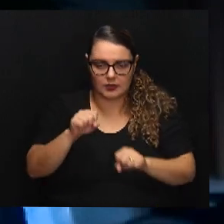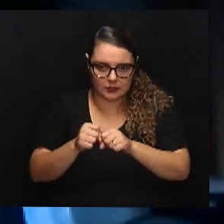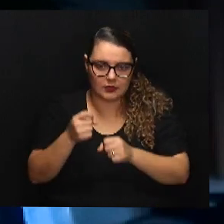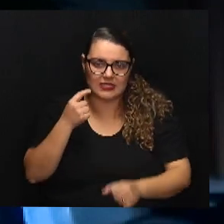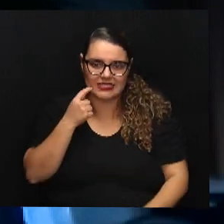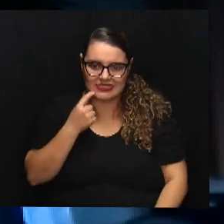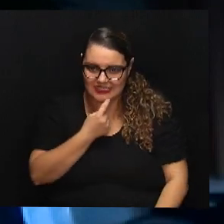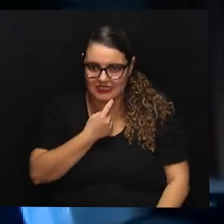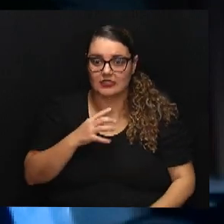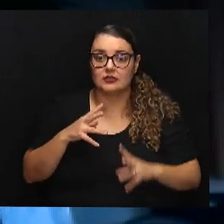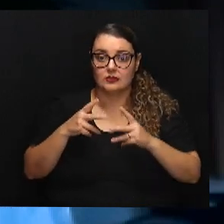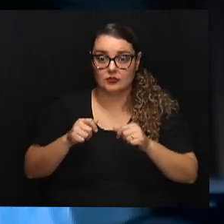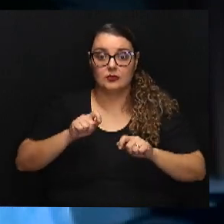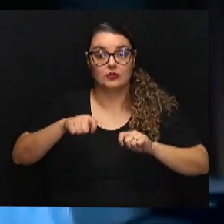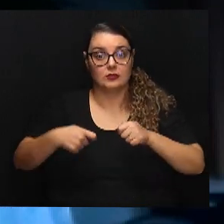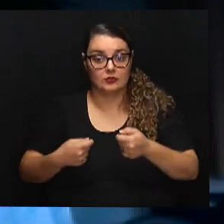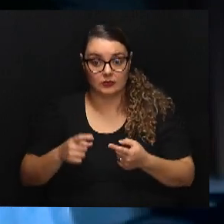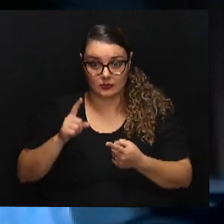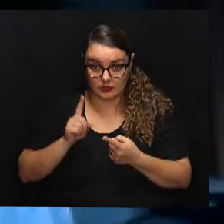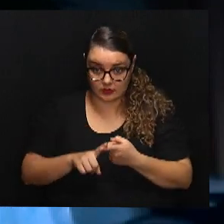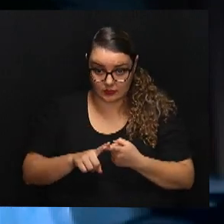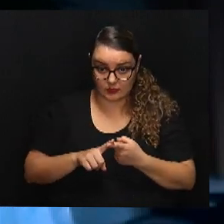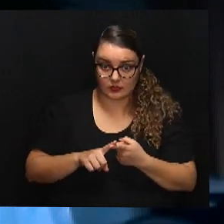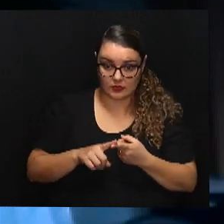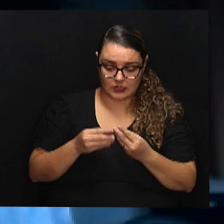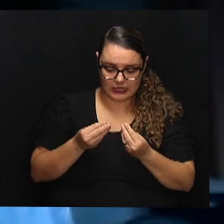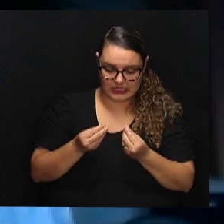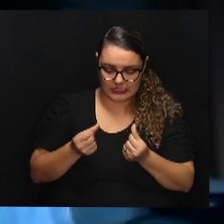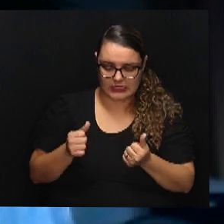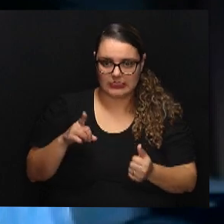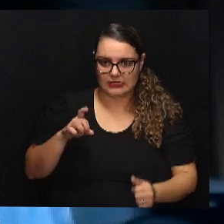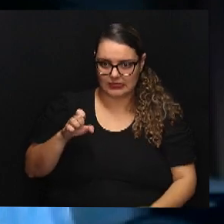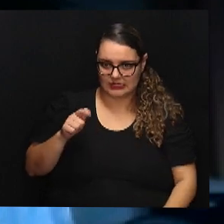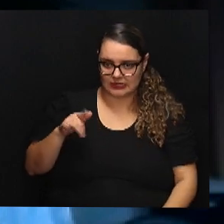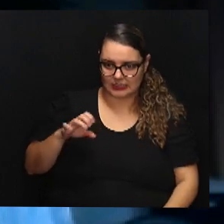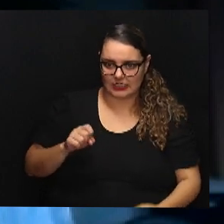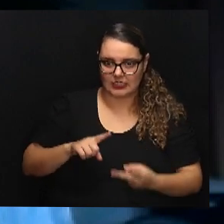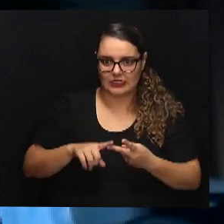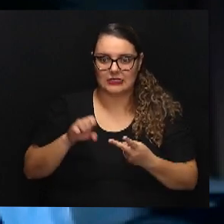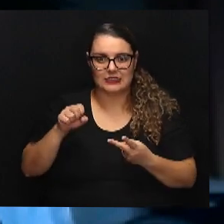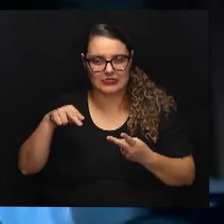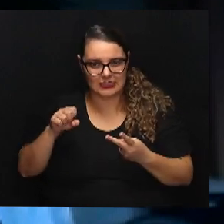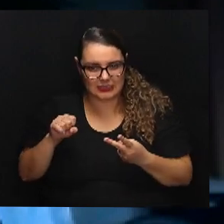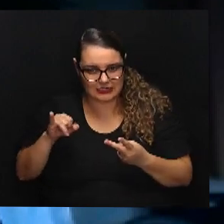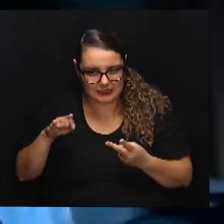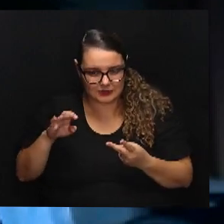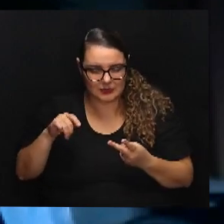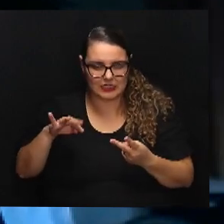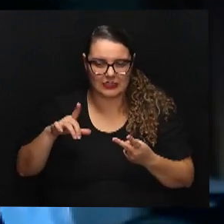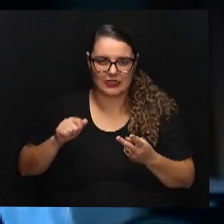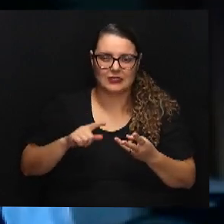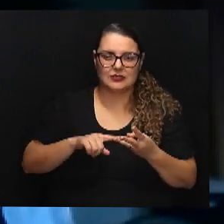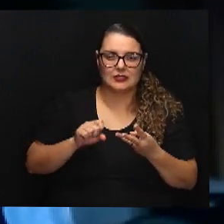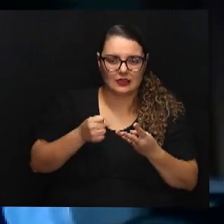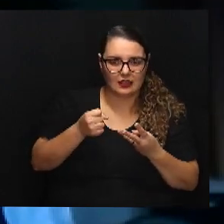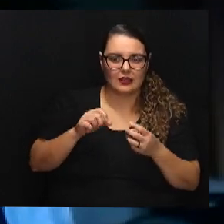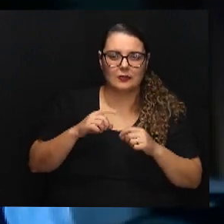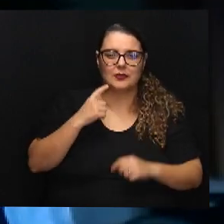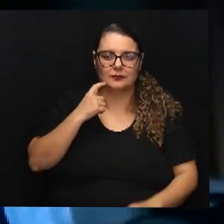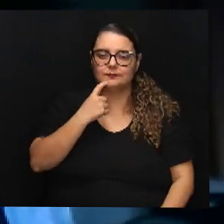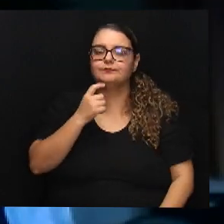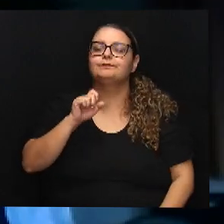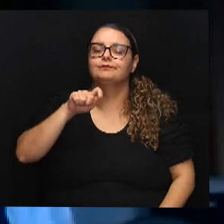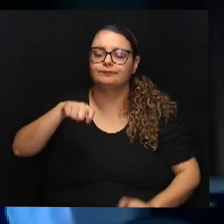d'água de um alimento de fraturar o dente. Então, todos esses sinais, que é esses desgastes dos dentes,